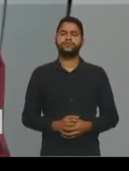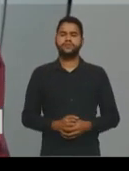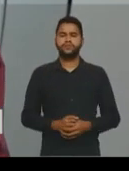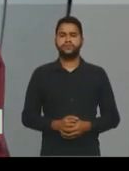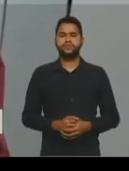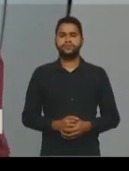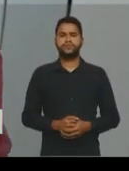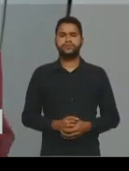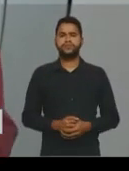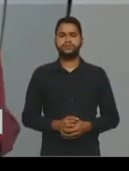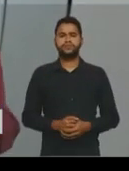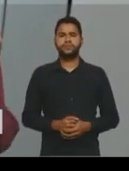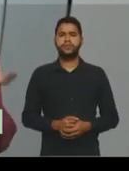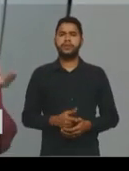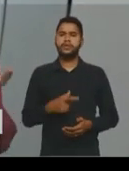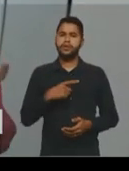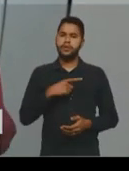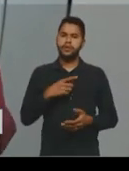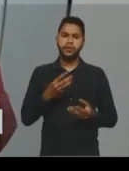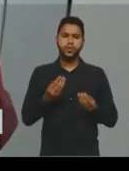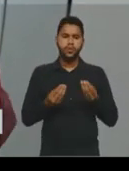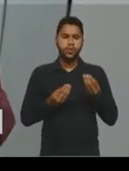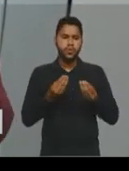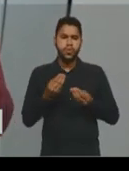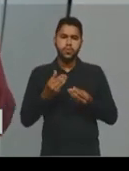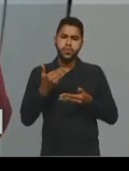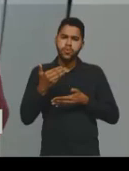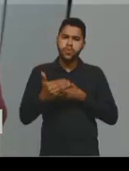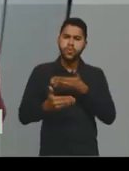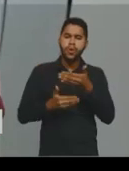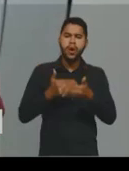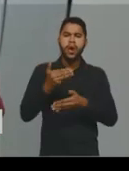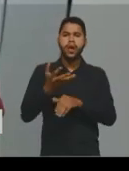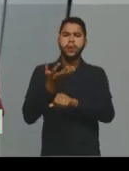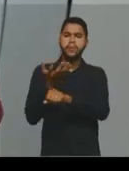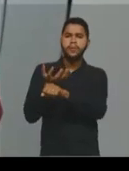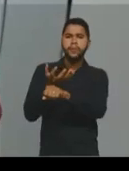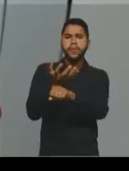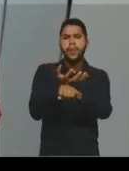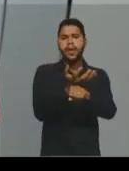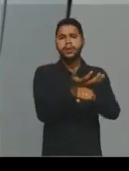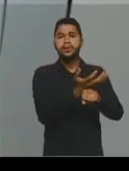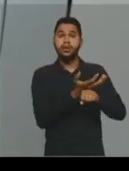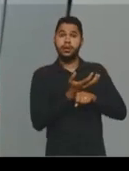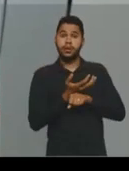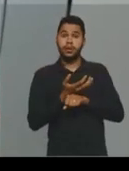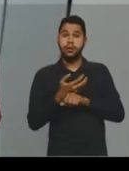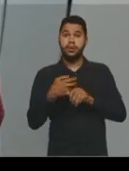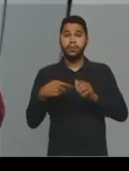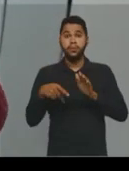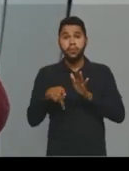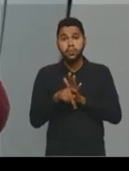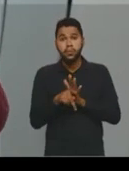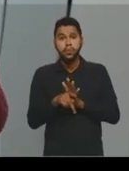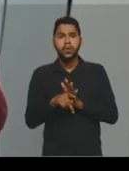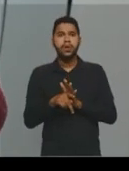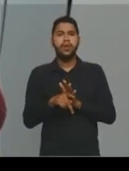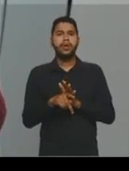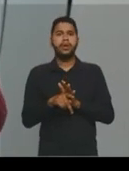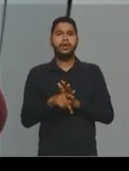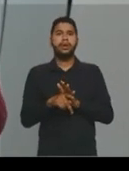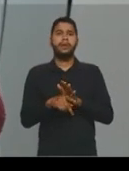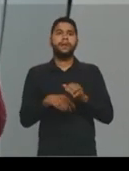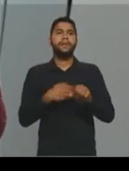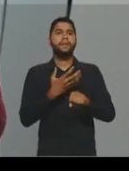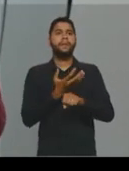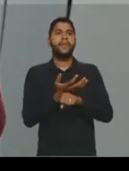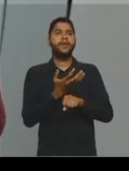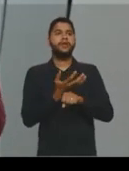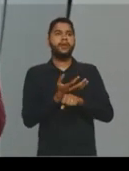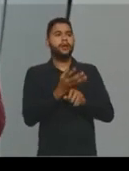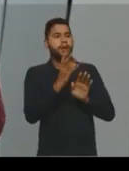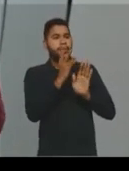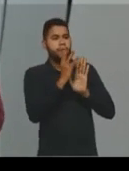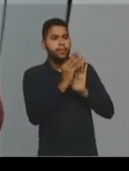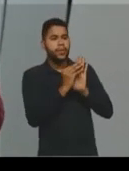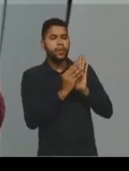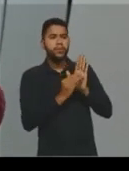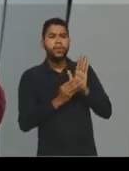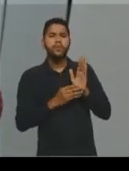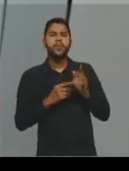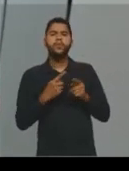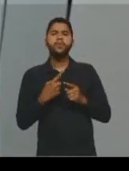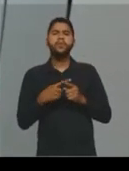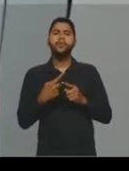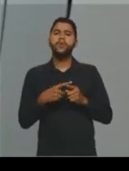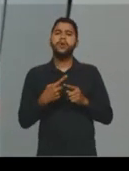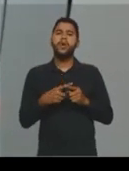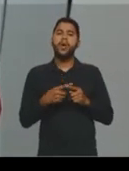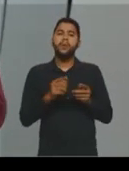do estudante, que a gente tem que formar. As matérias são componentes, quer dizer, são partes. Não é mais matéria chamada de componente, porque